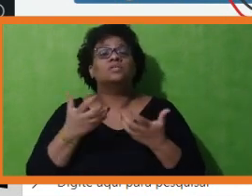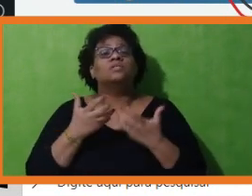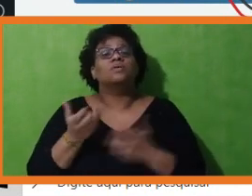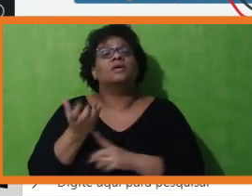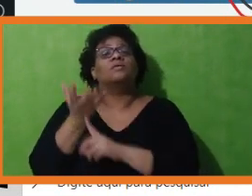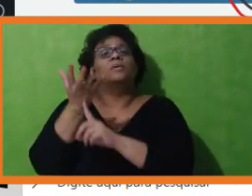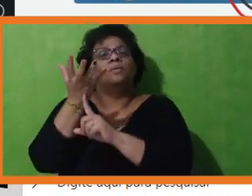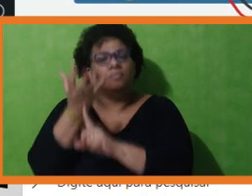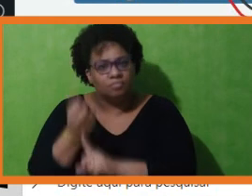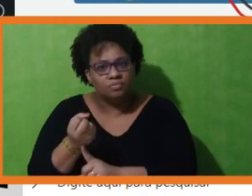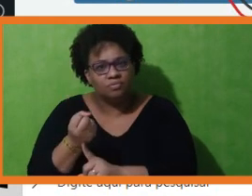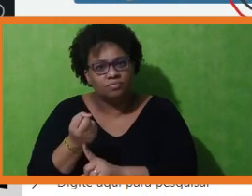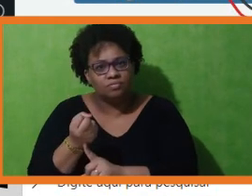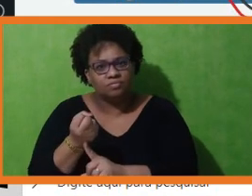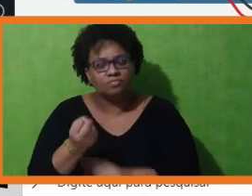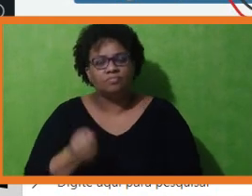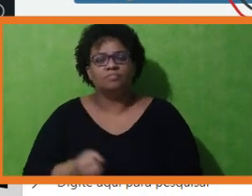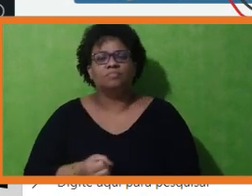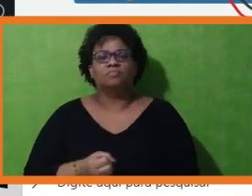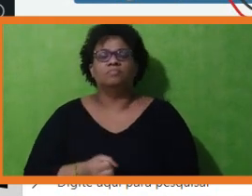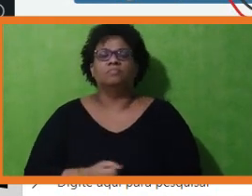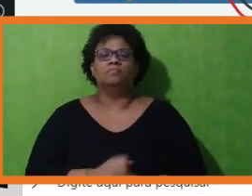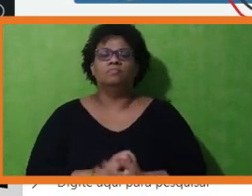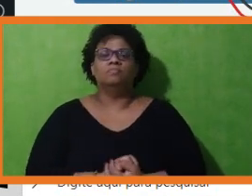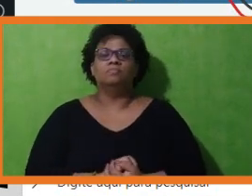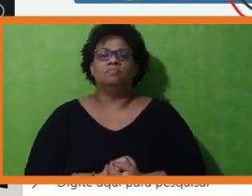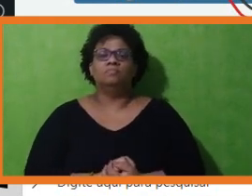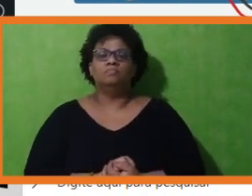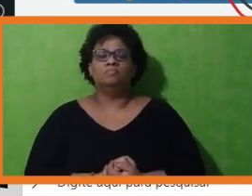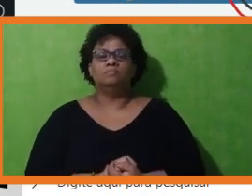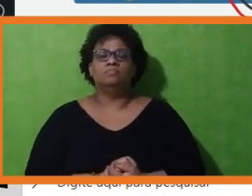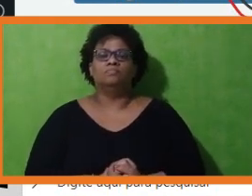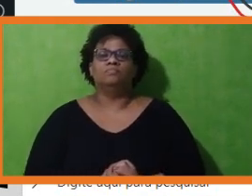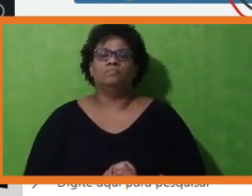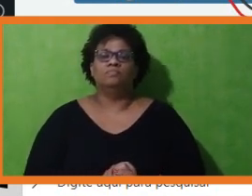que o LED desligue. Então, depois desse delay, eu vou utilizar mais um digital write.